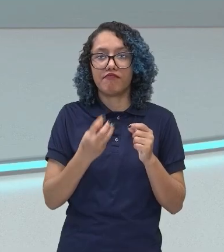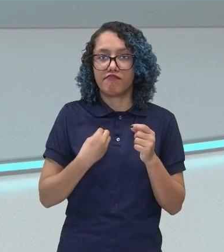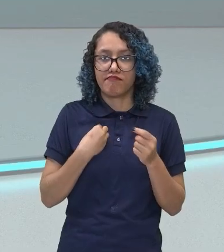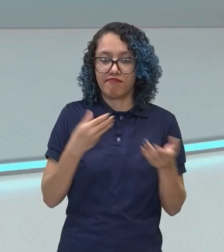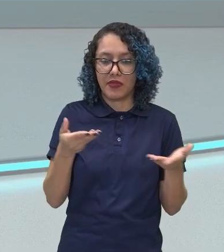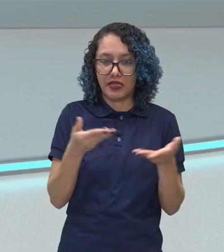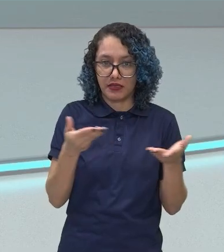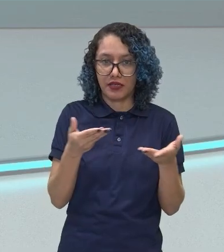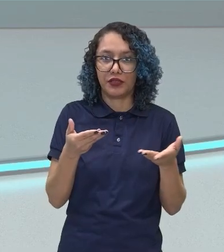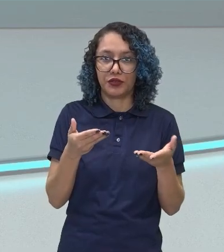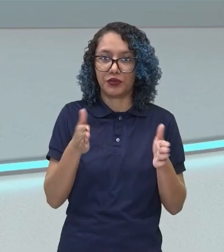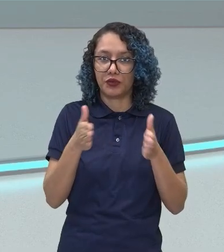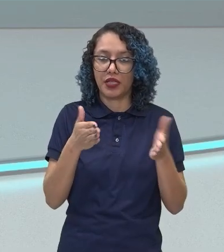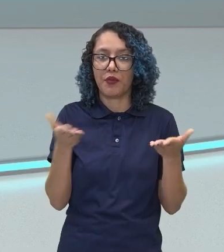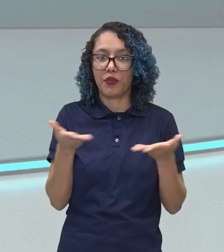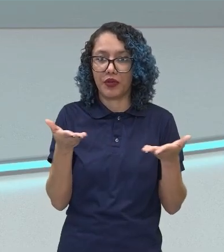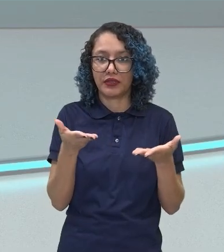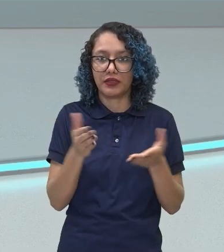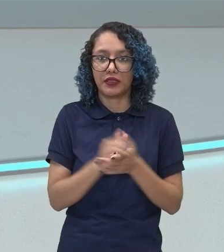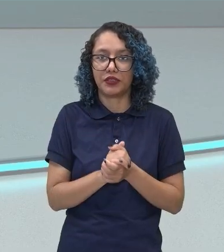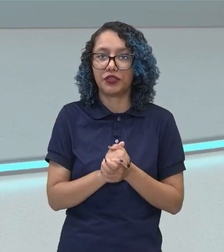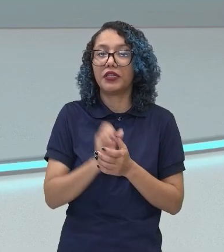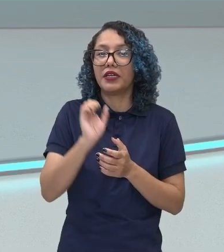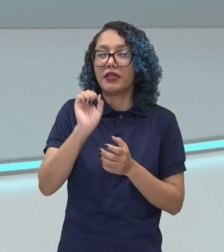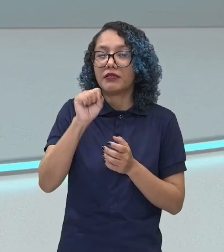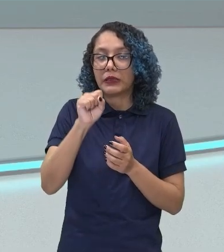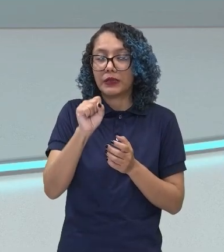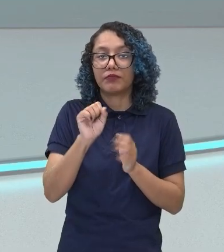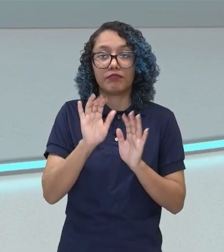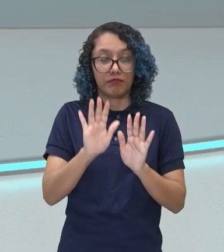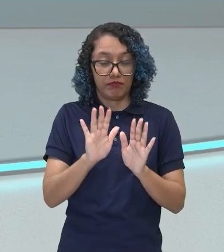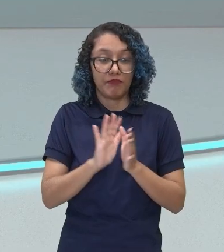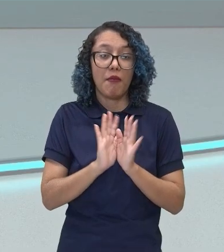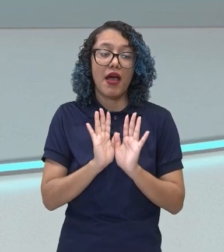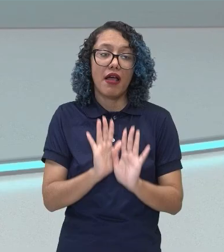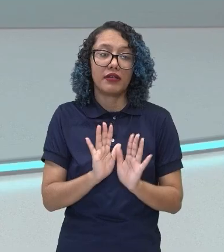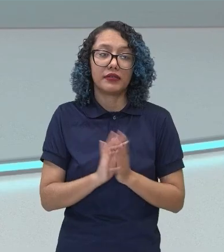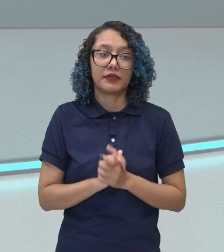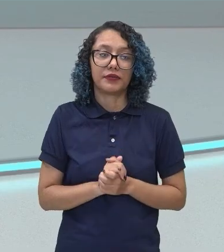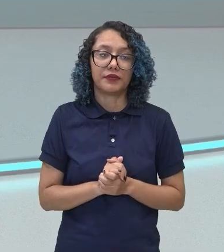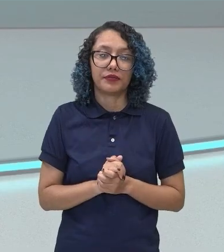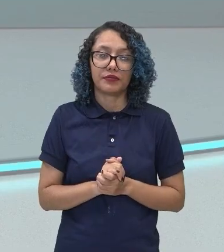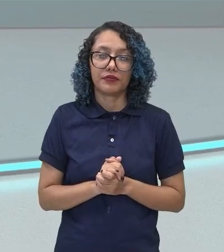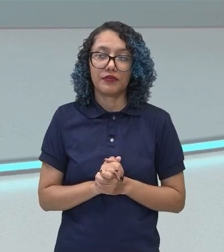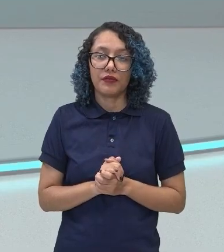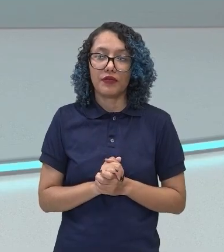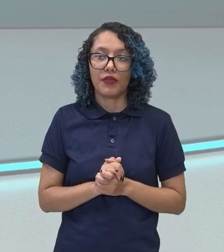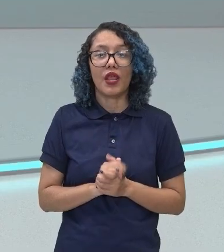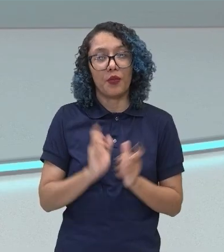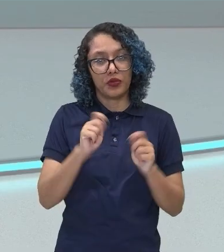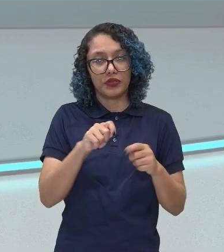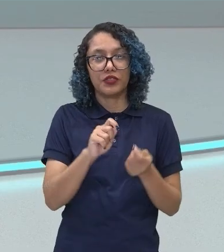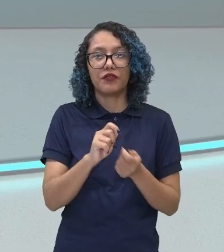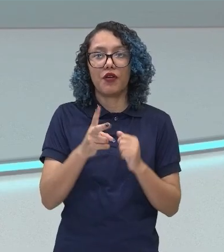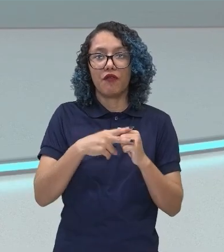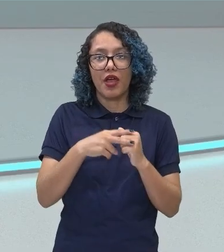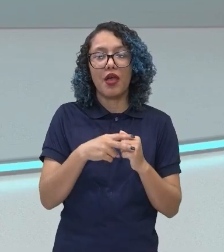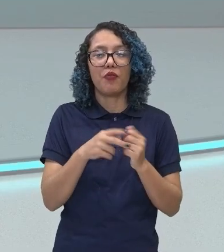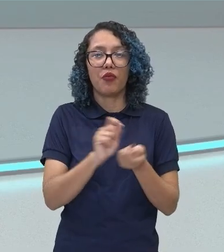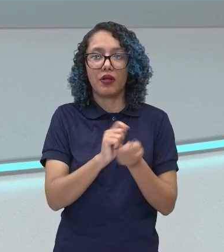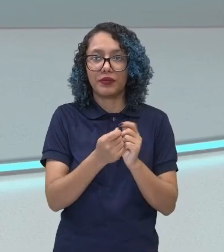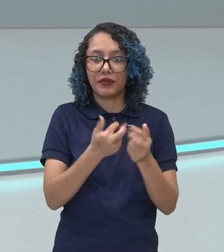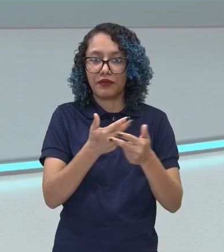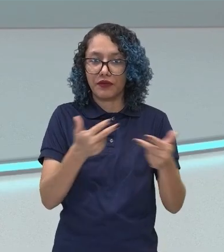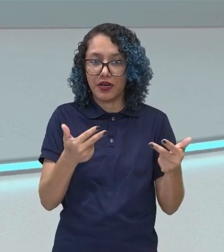falando sempre aqui forma afirmativa de presente por hora, mas ele tem então essas transformações. Am, como é o caso